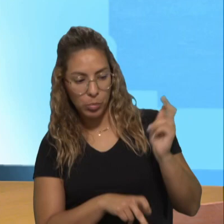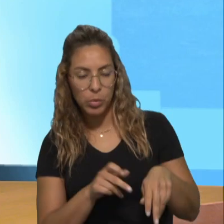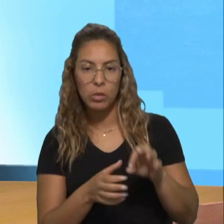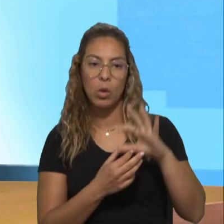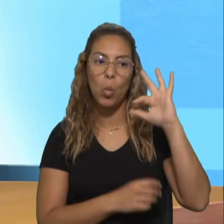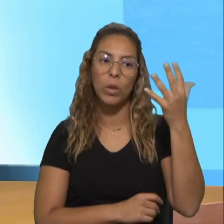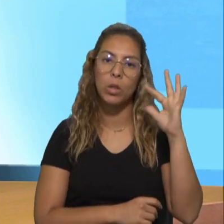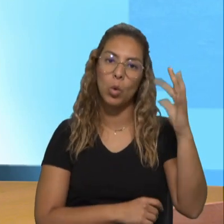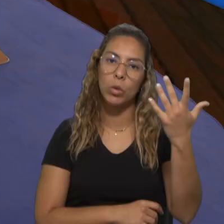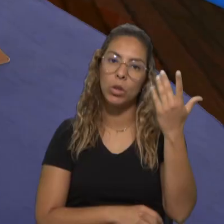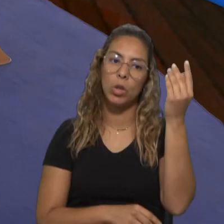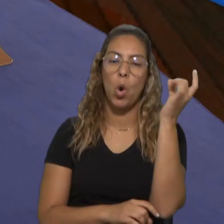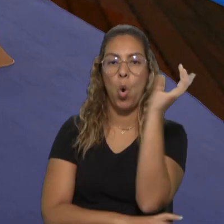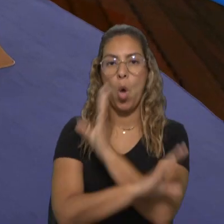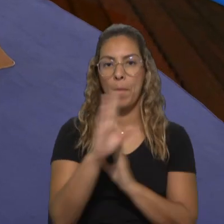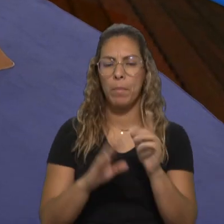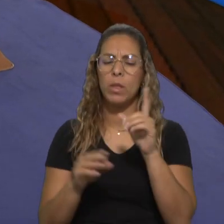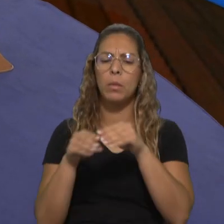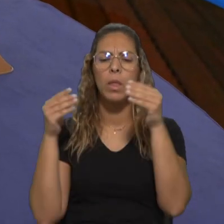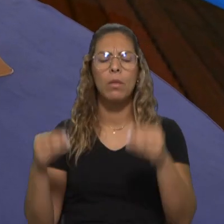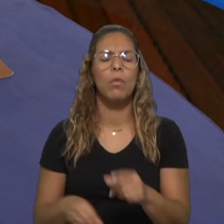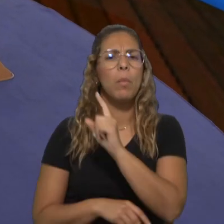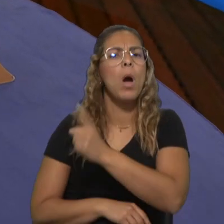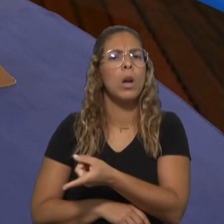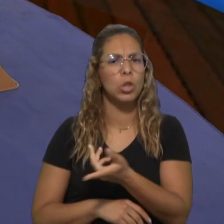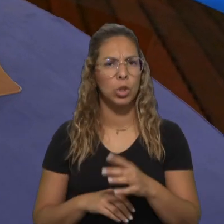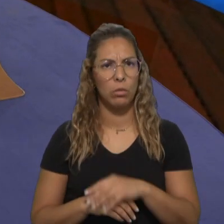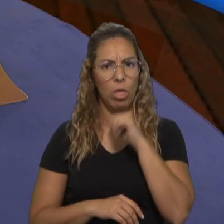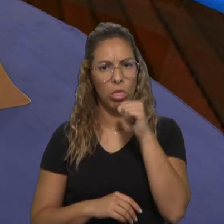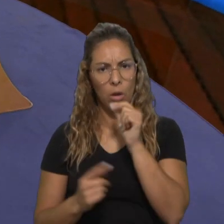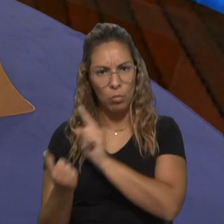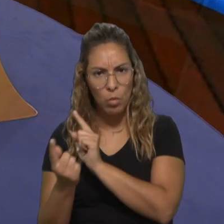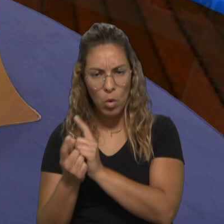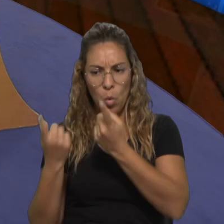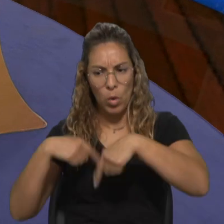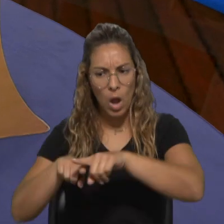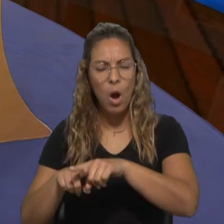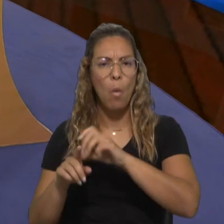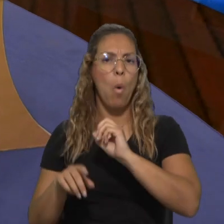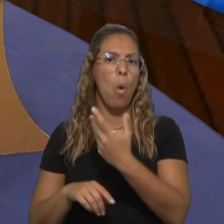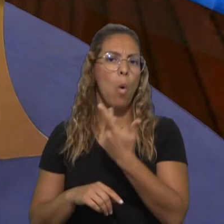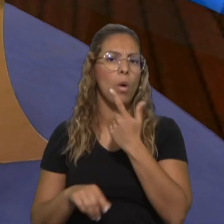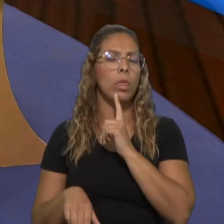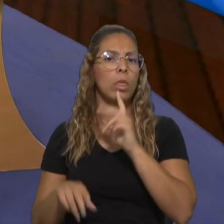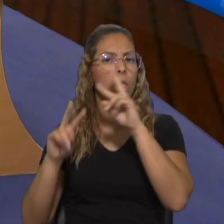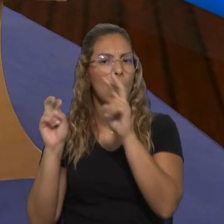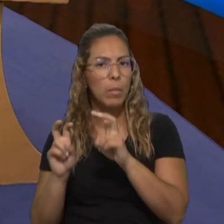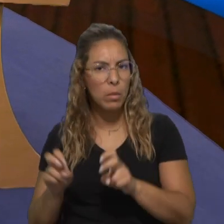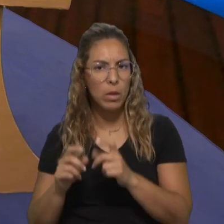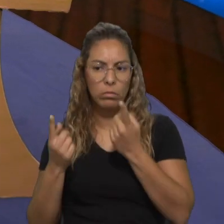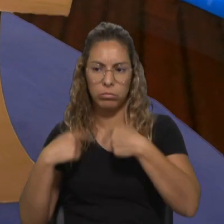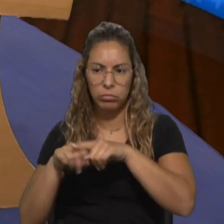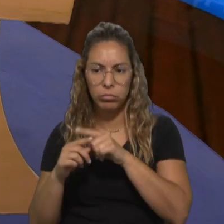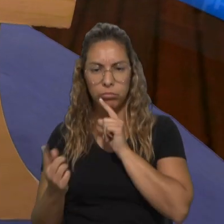com os jovens europeus, essencialmente. E que plataforma é esta? Vocês reúnem-se periodicamente? Têm temas que vos unem para poderem refletir sobre